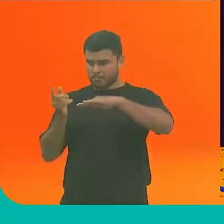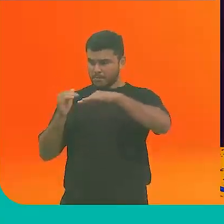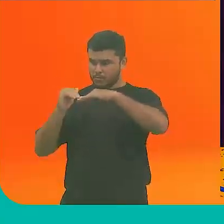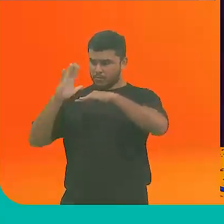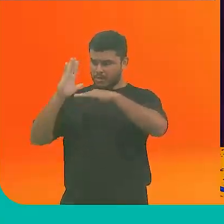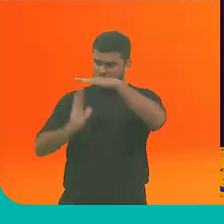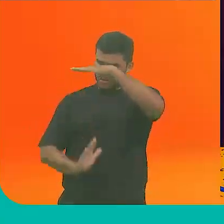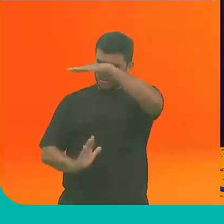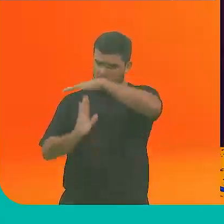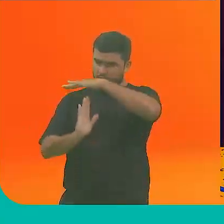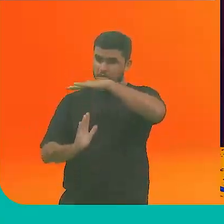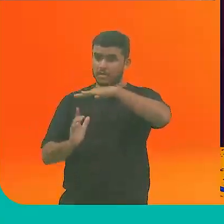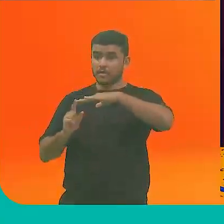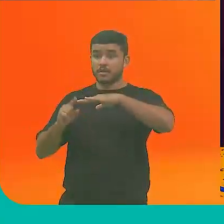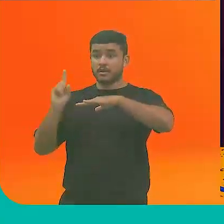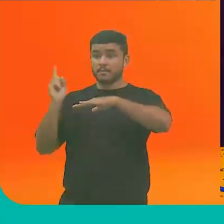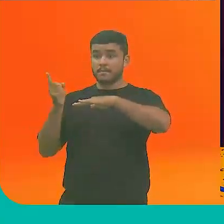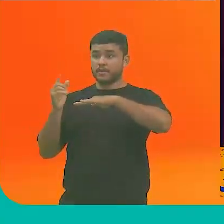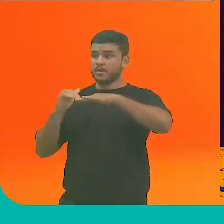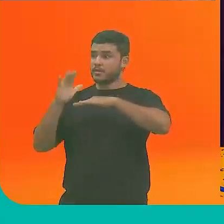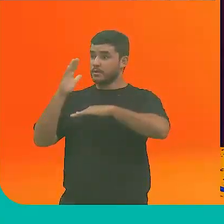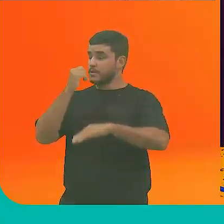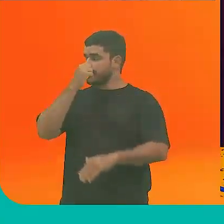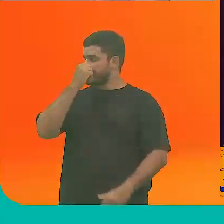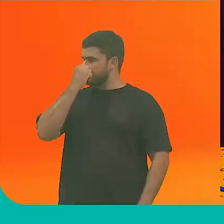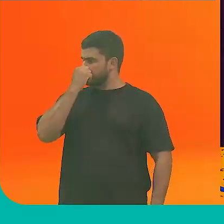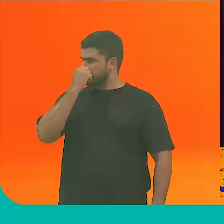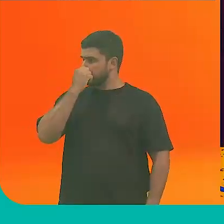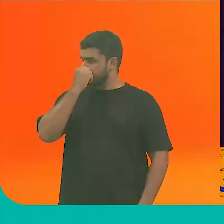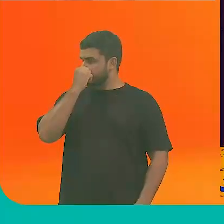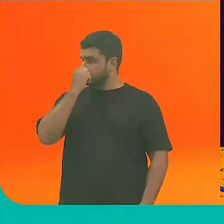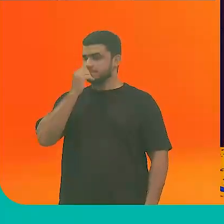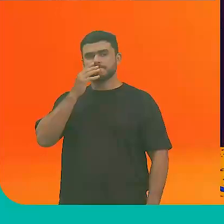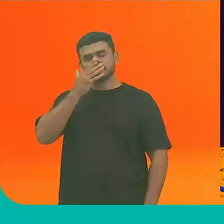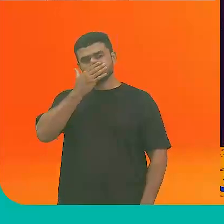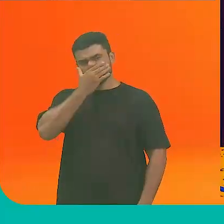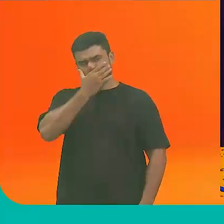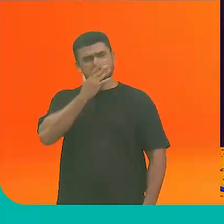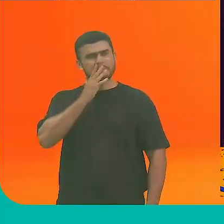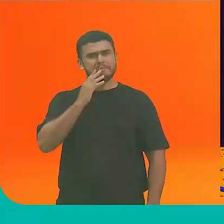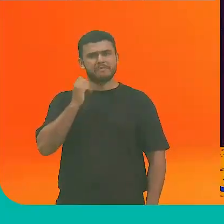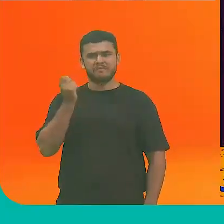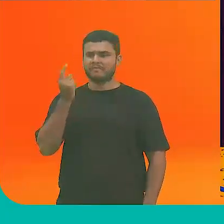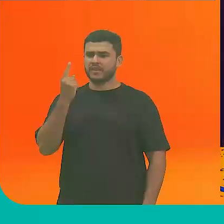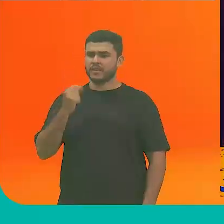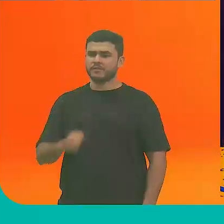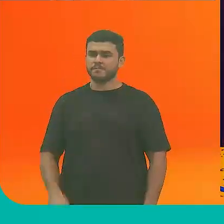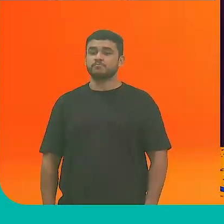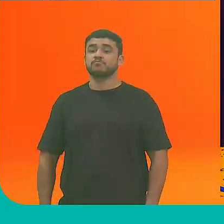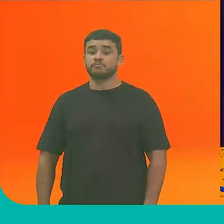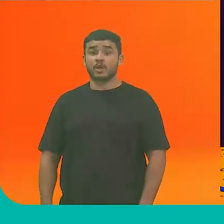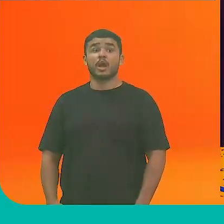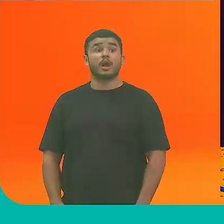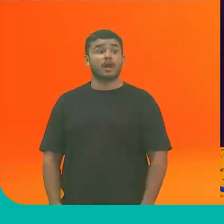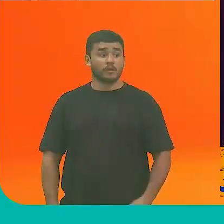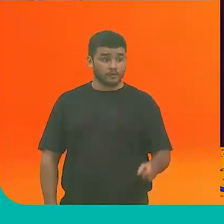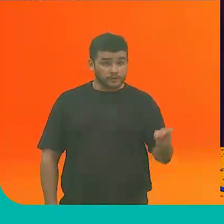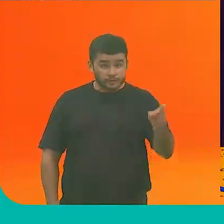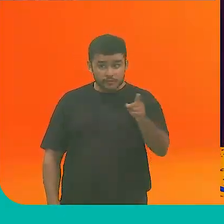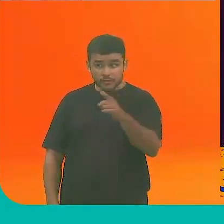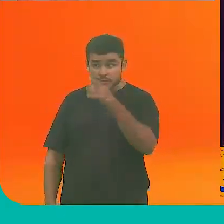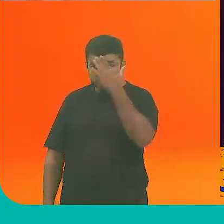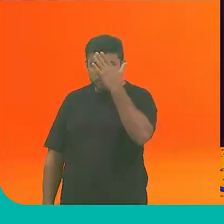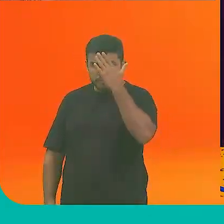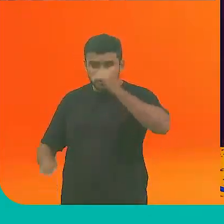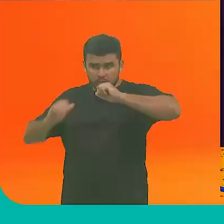É difícil, mas pode. E aí eu vou explicar rapidamente para que a gente possa começar as questões, porque eu acho que isso é